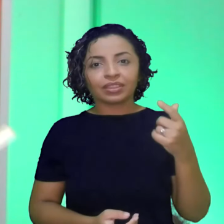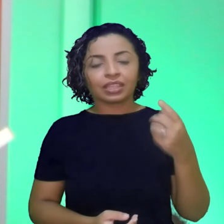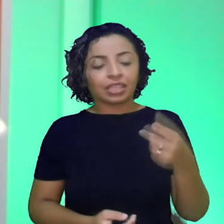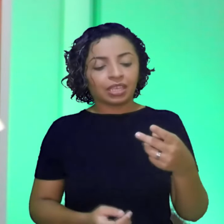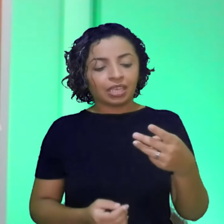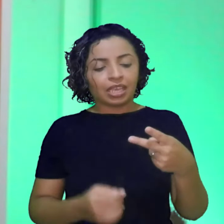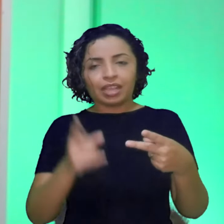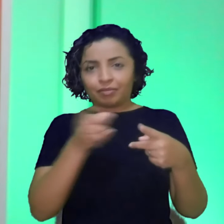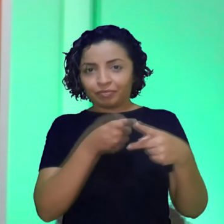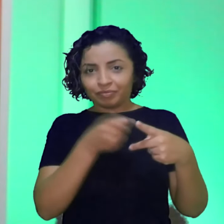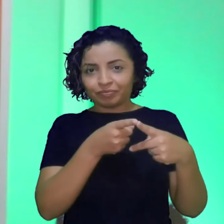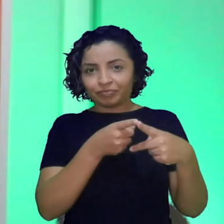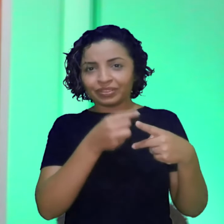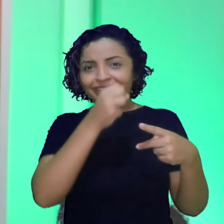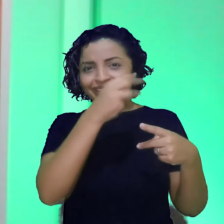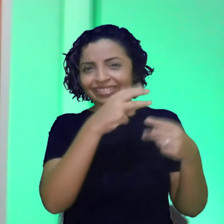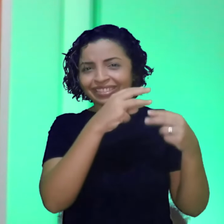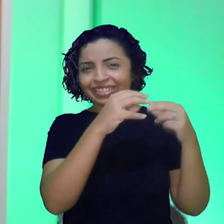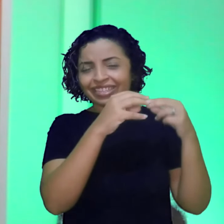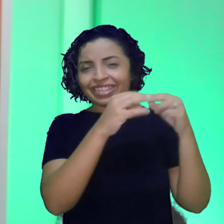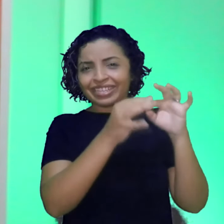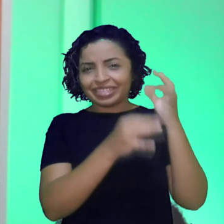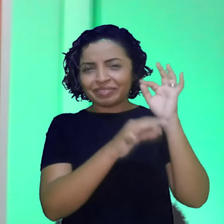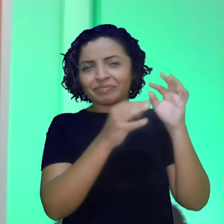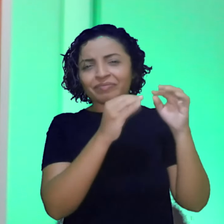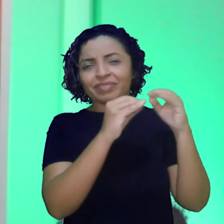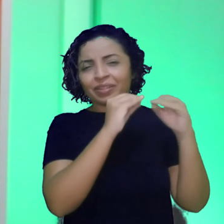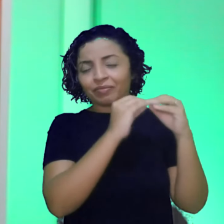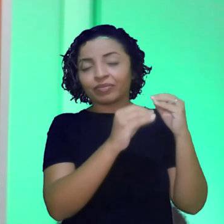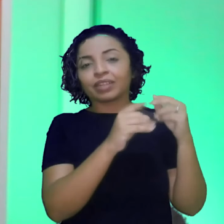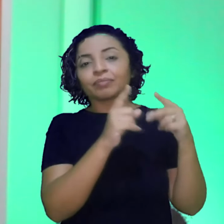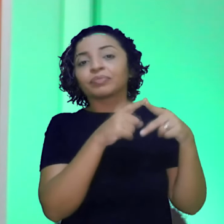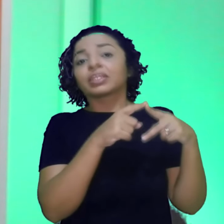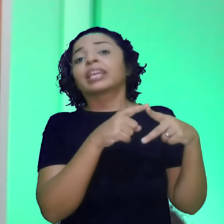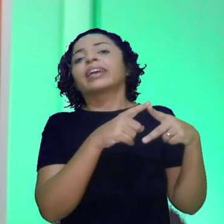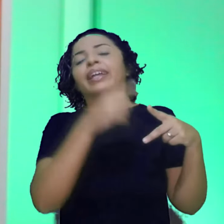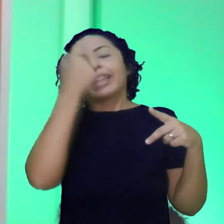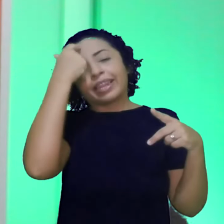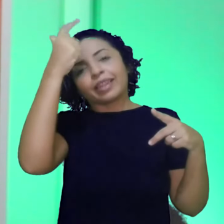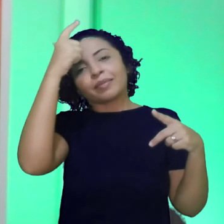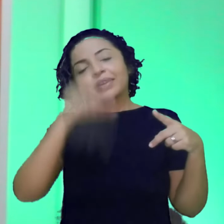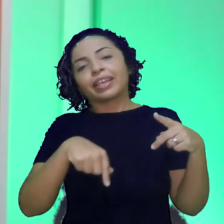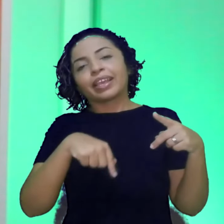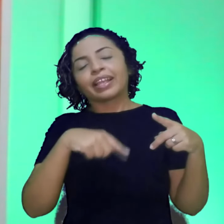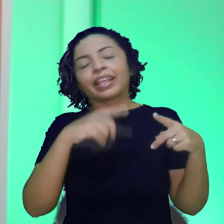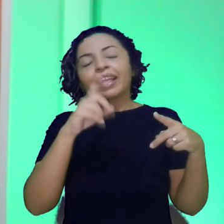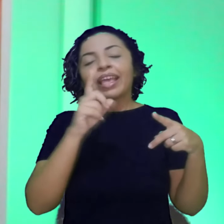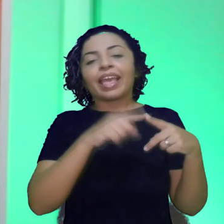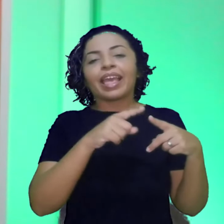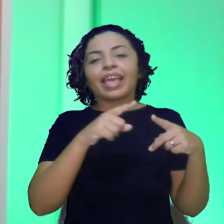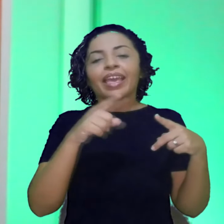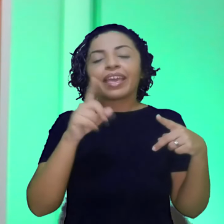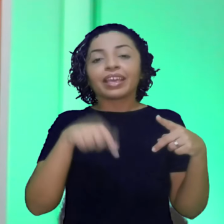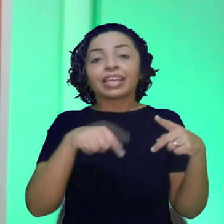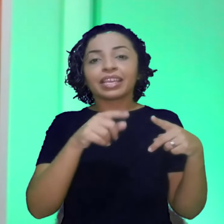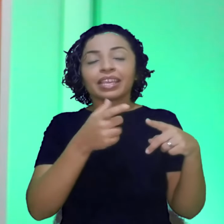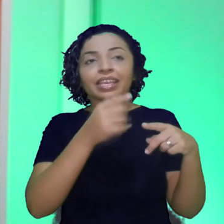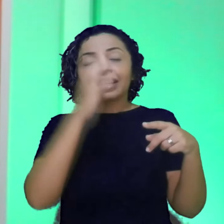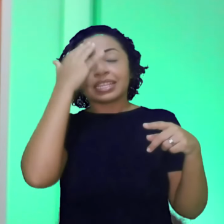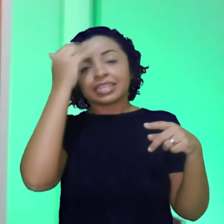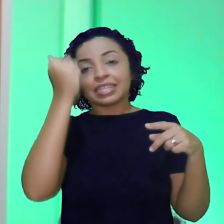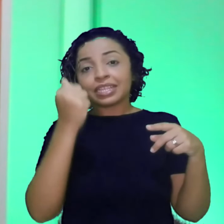Três imensas novelas. Ah, o Ruy Dobro é o poeta chileno. Vicente Ruy Dobro e o Hans Arp é o